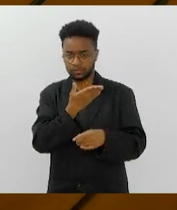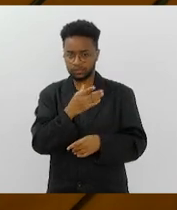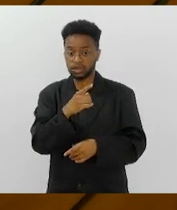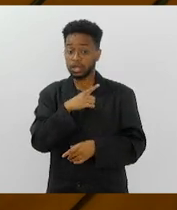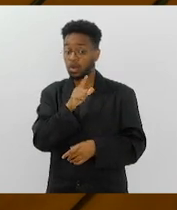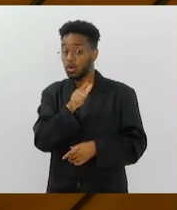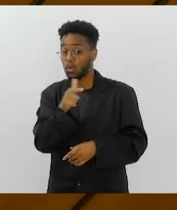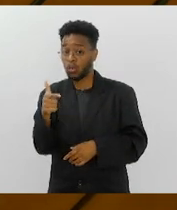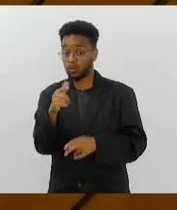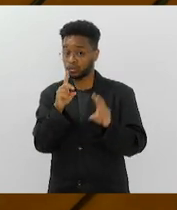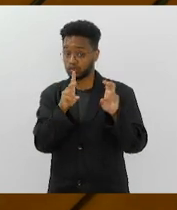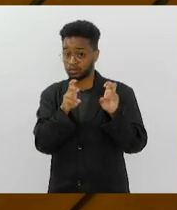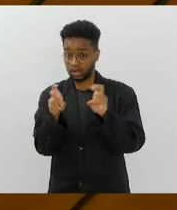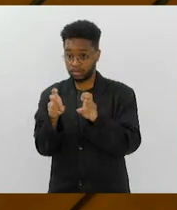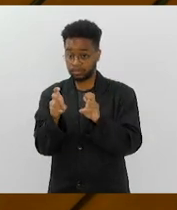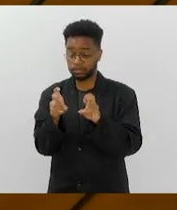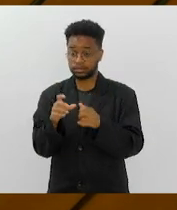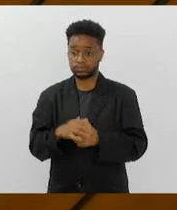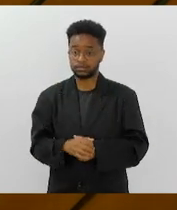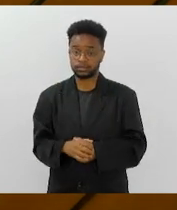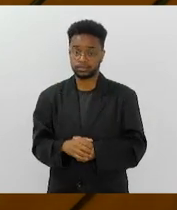questão a respeito das